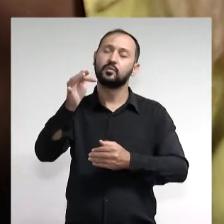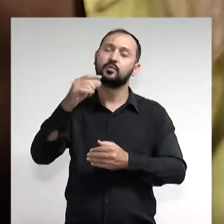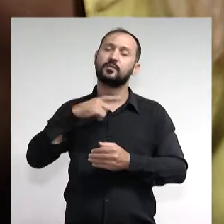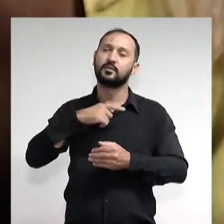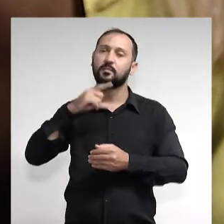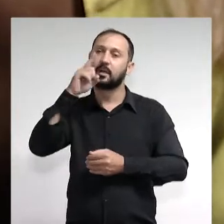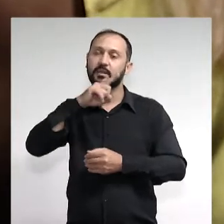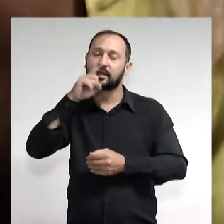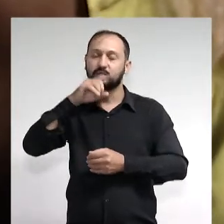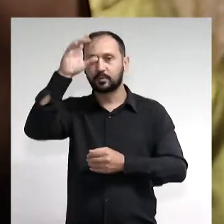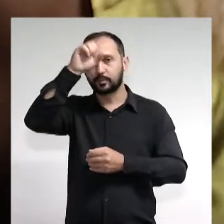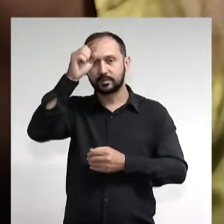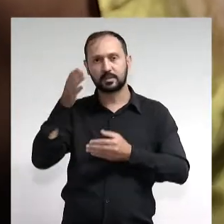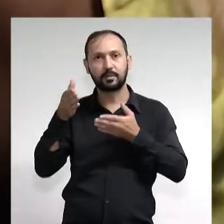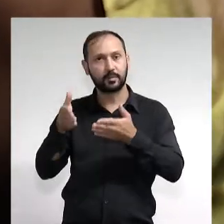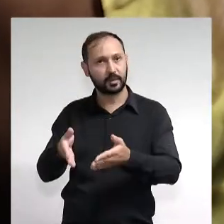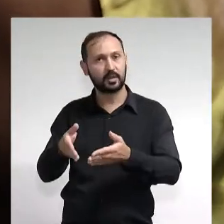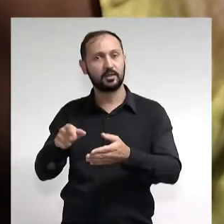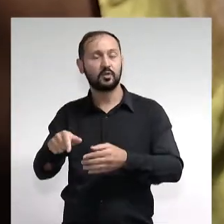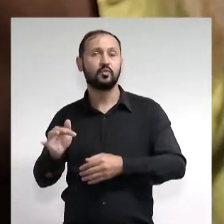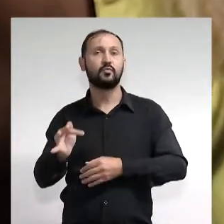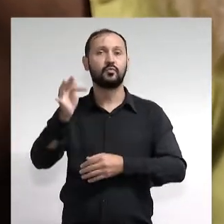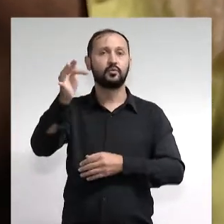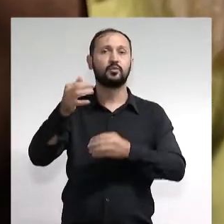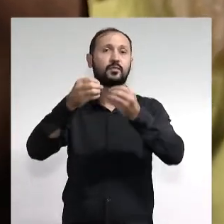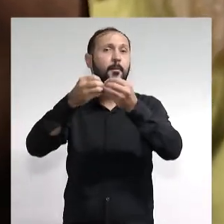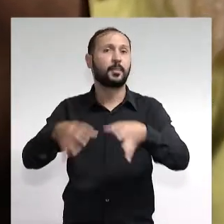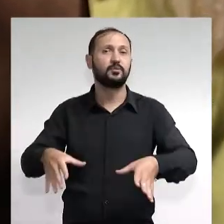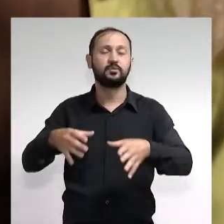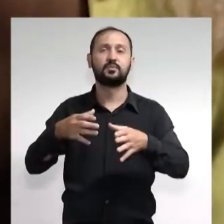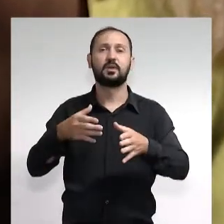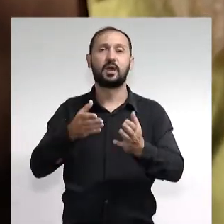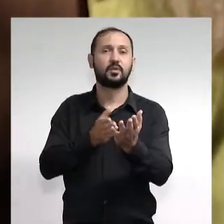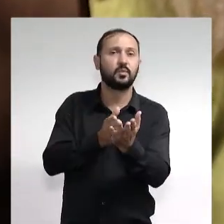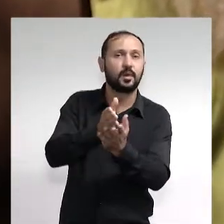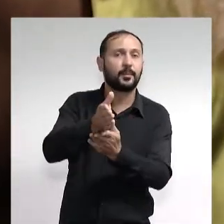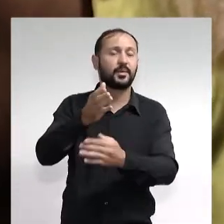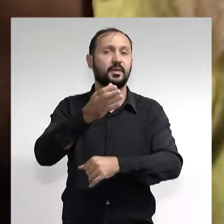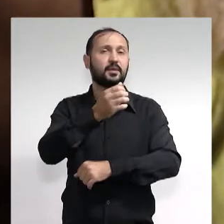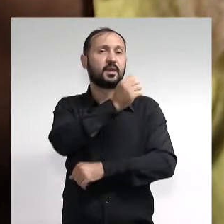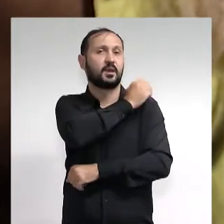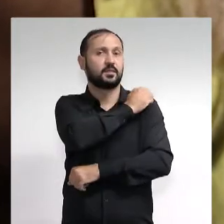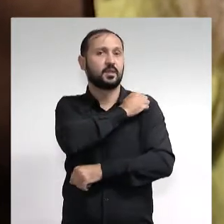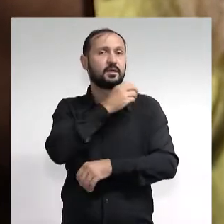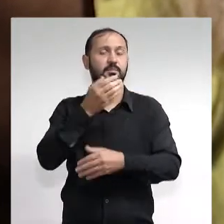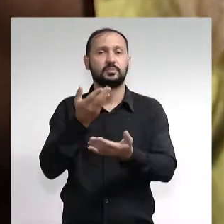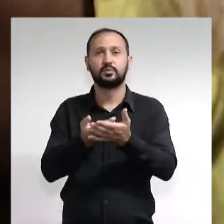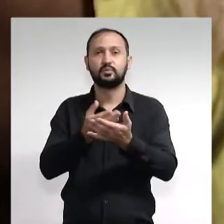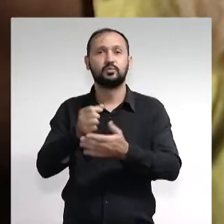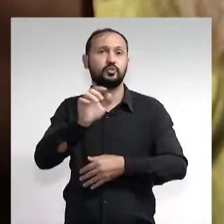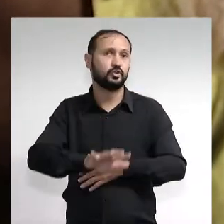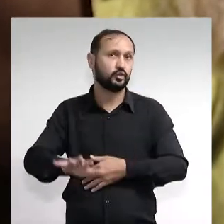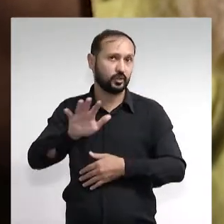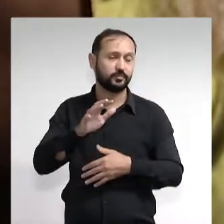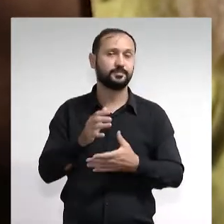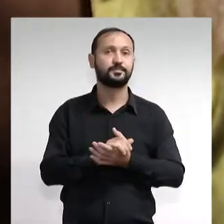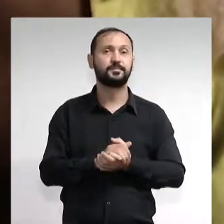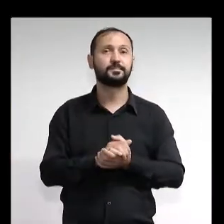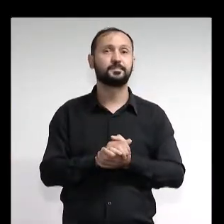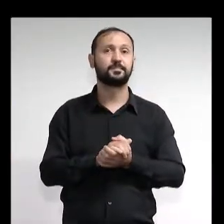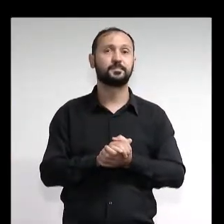ele pode gerar algum prejuízo para a carreira acadêmica desse estudante, para os estudos dele de forma